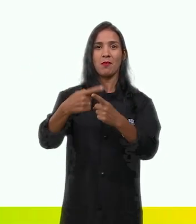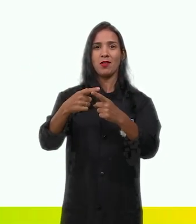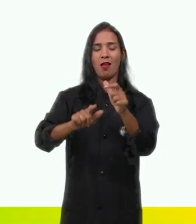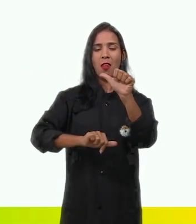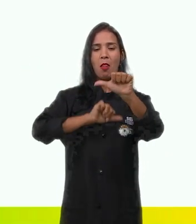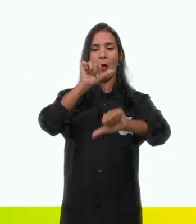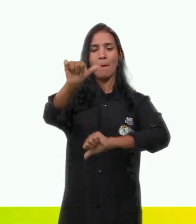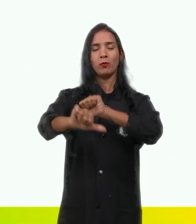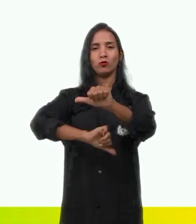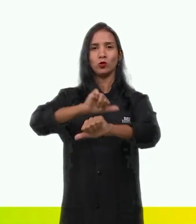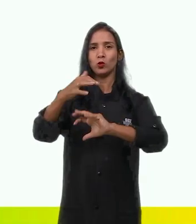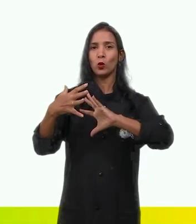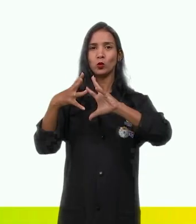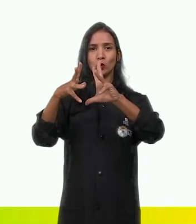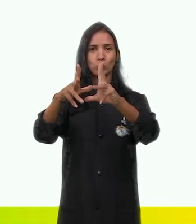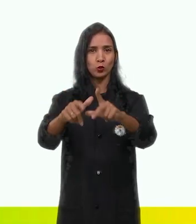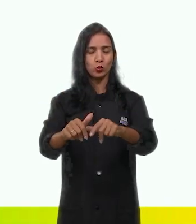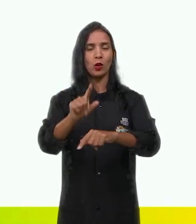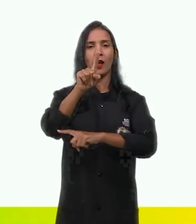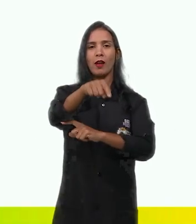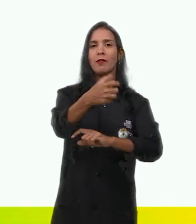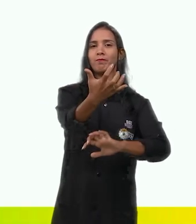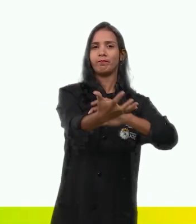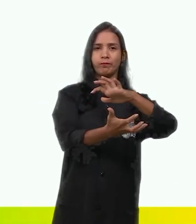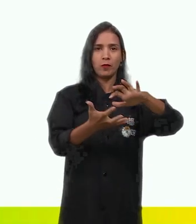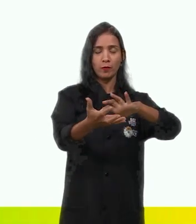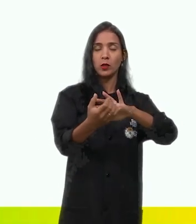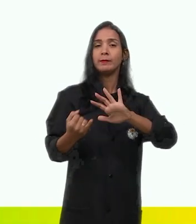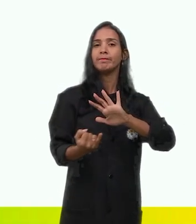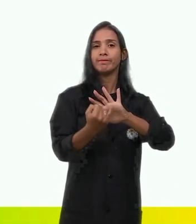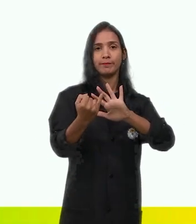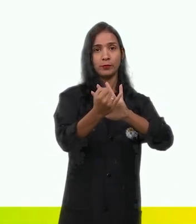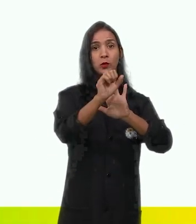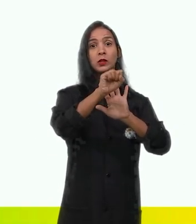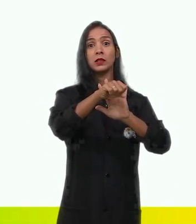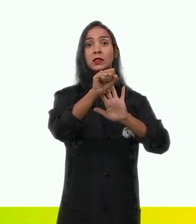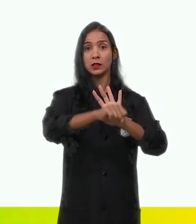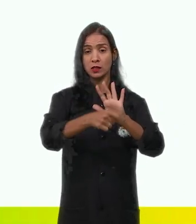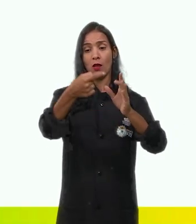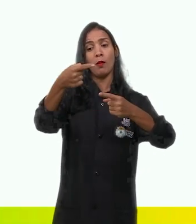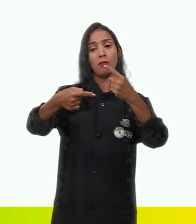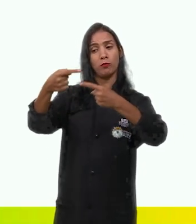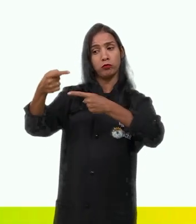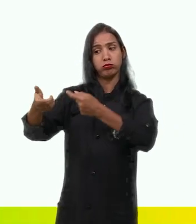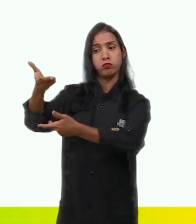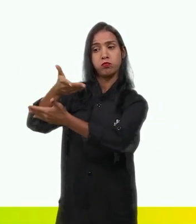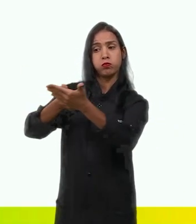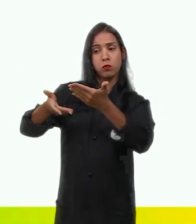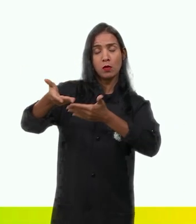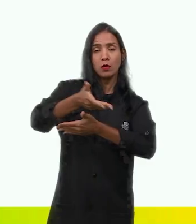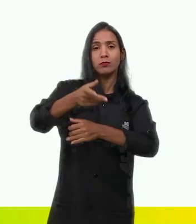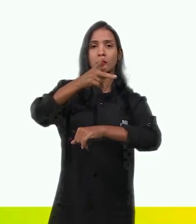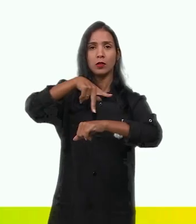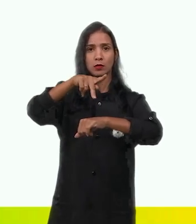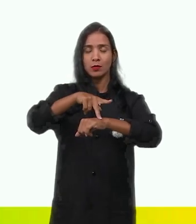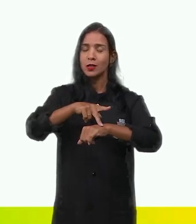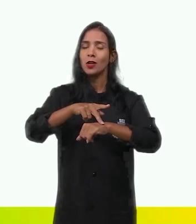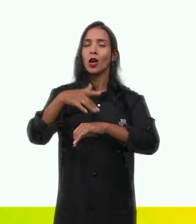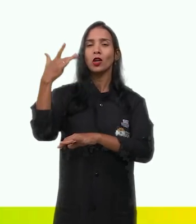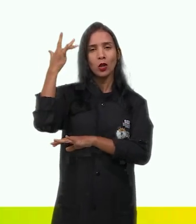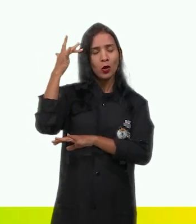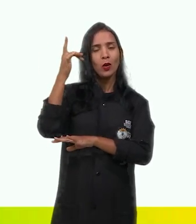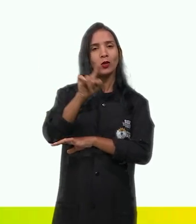Médio. Então são revoluções importantes, revoluções políticas importantes, que eu sugiro